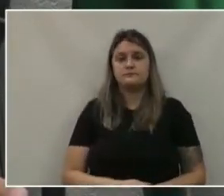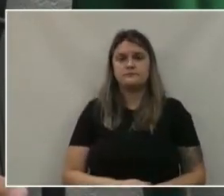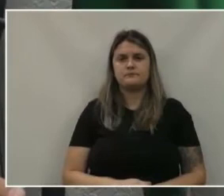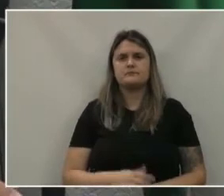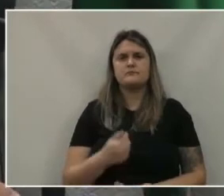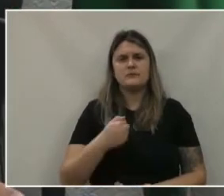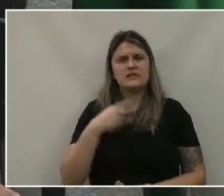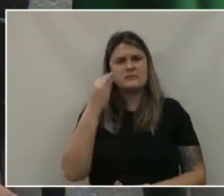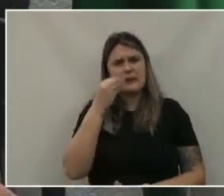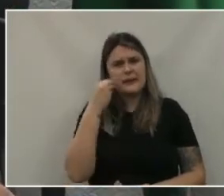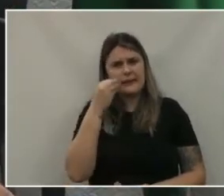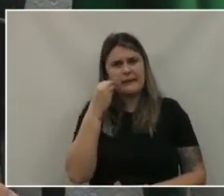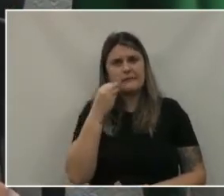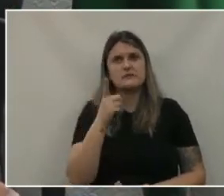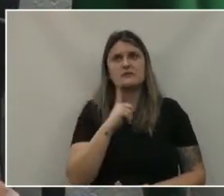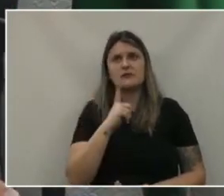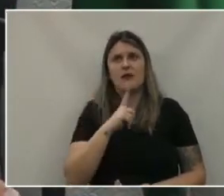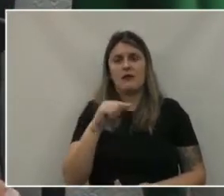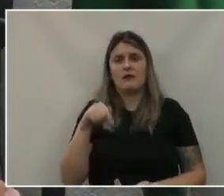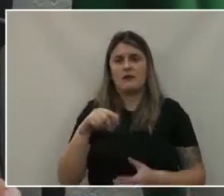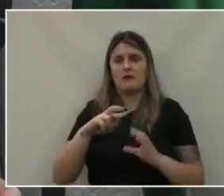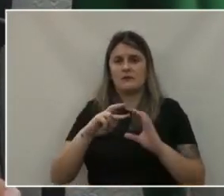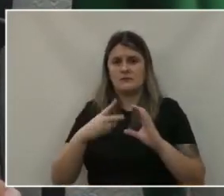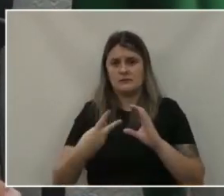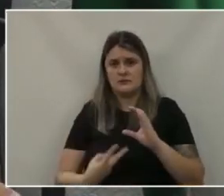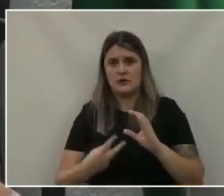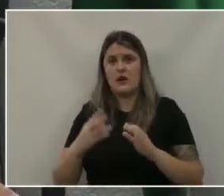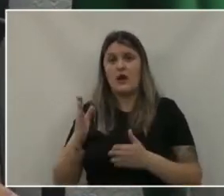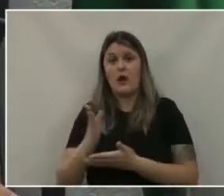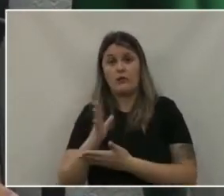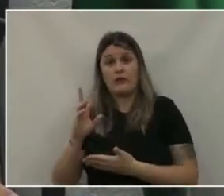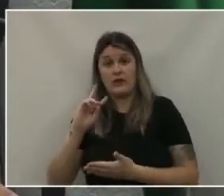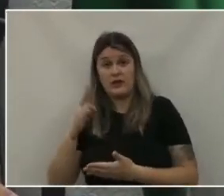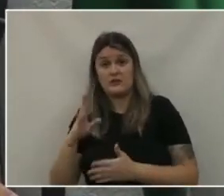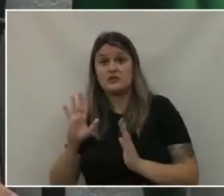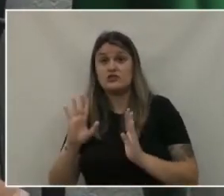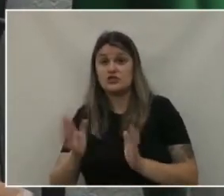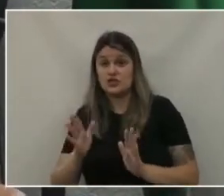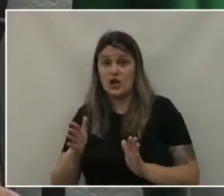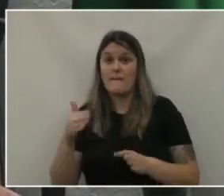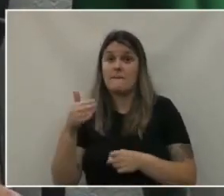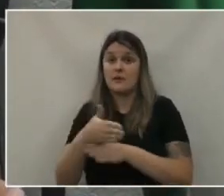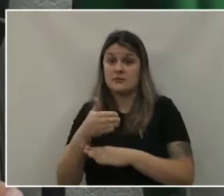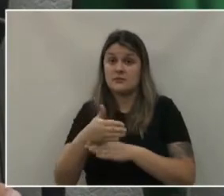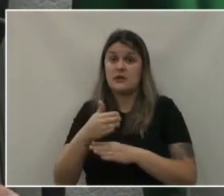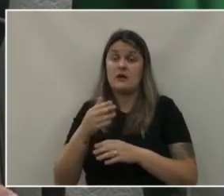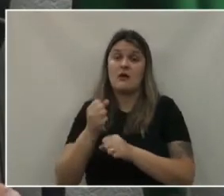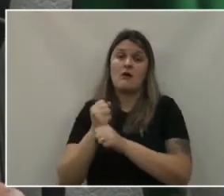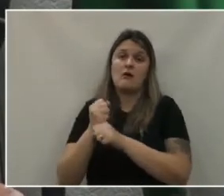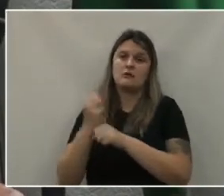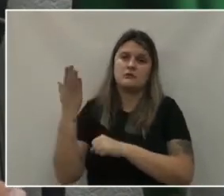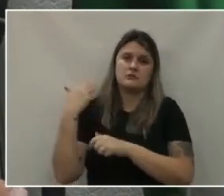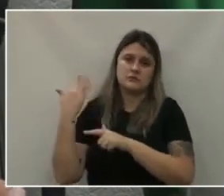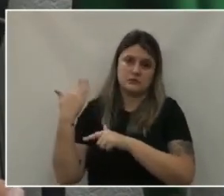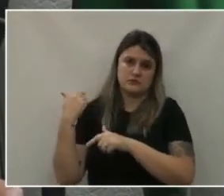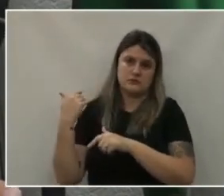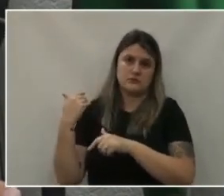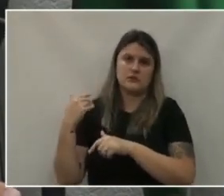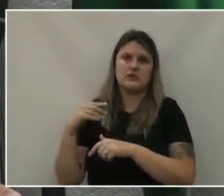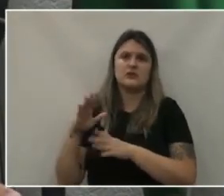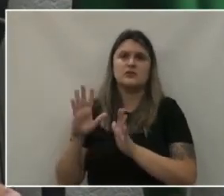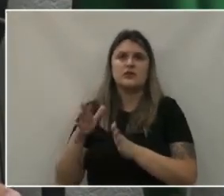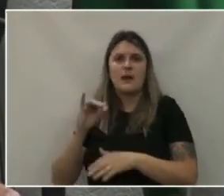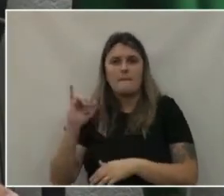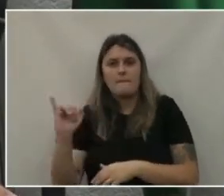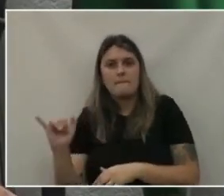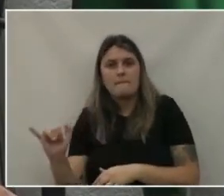pela experiência que nós temos aqui dentro dessa Câmara, de alguns vereadores que já participaram de legislaturas anteriores, nós podemos estar